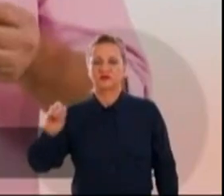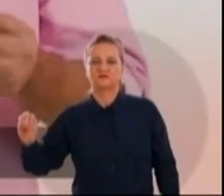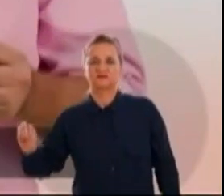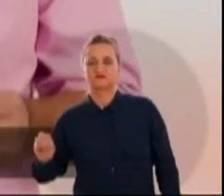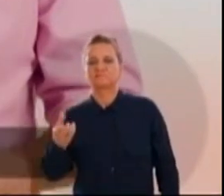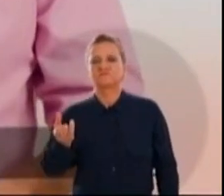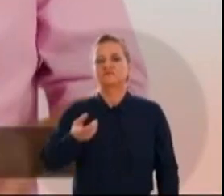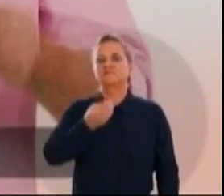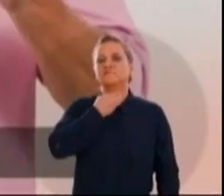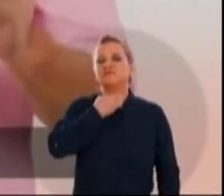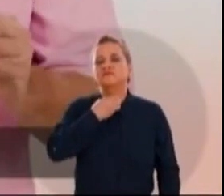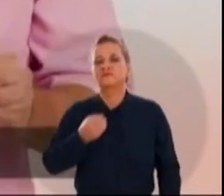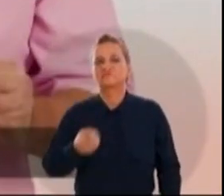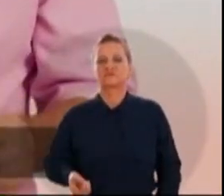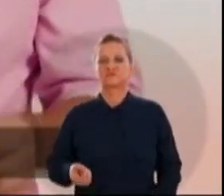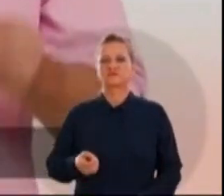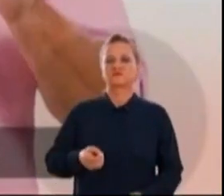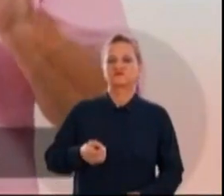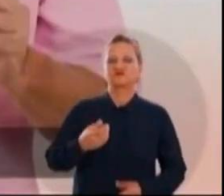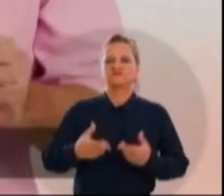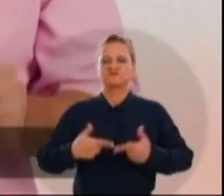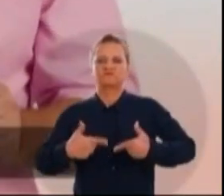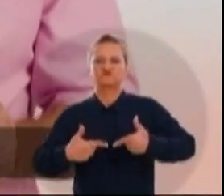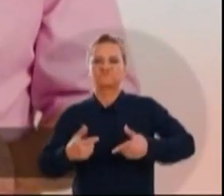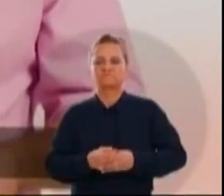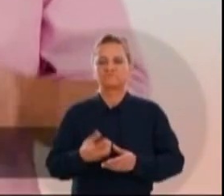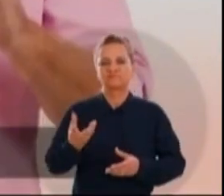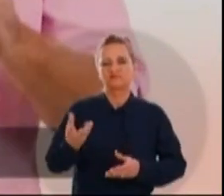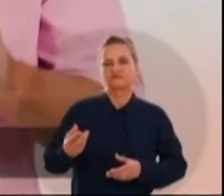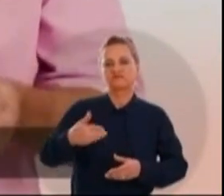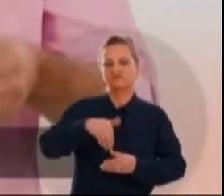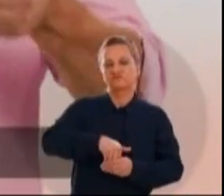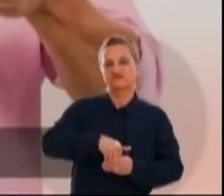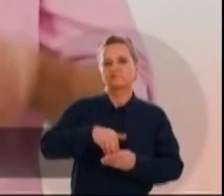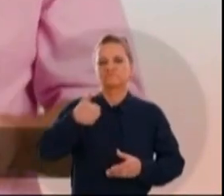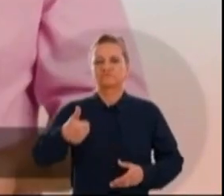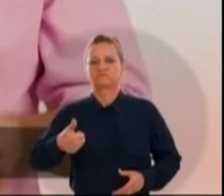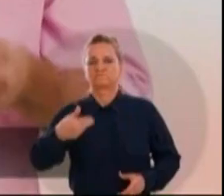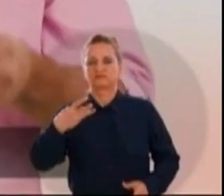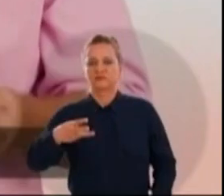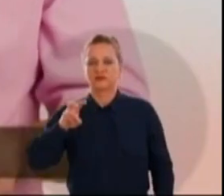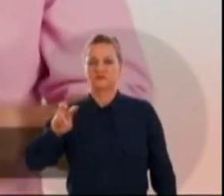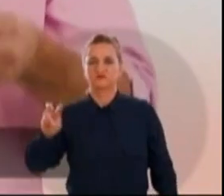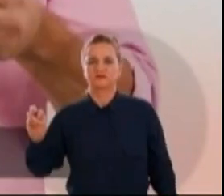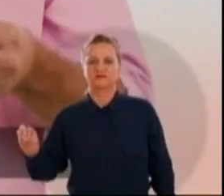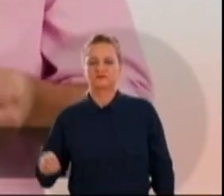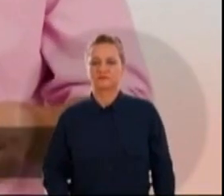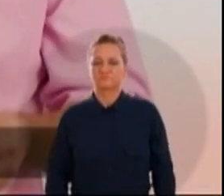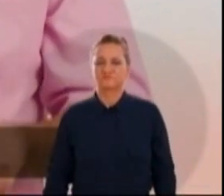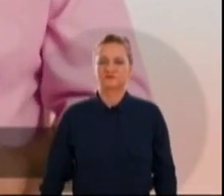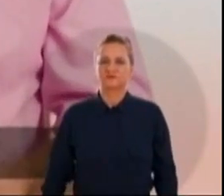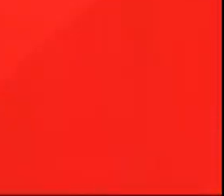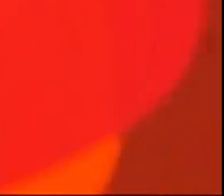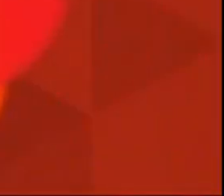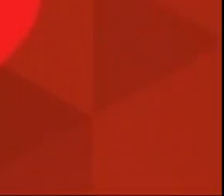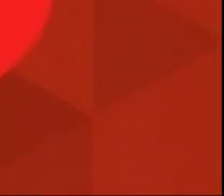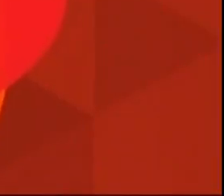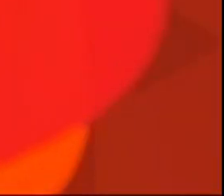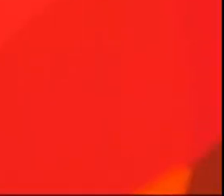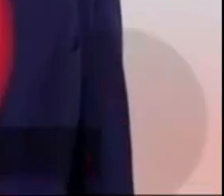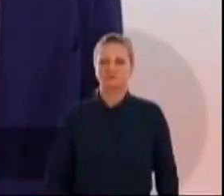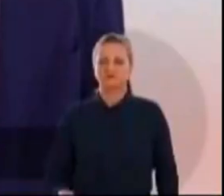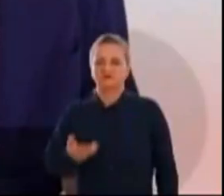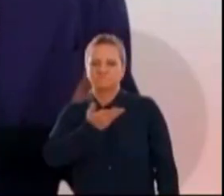número 13.500. Quero ser a sua voz na Assembleia Legislativa. Para isso, conto com seu voto, Miguelzinho 13.500.